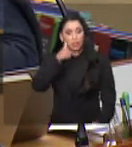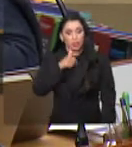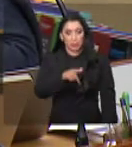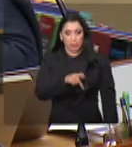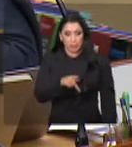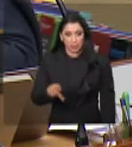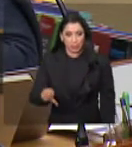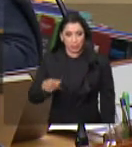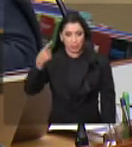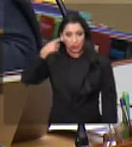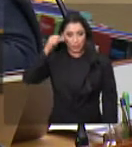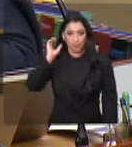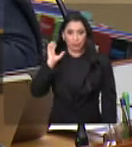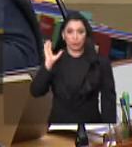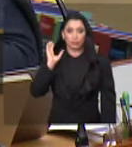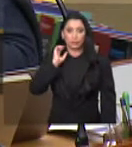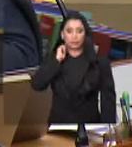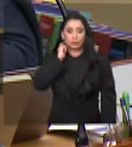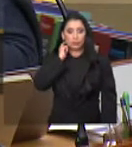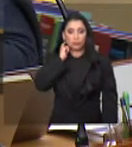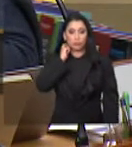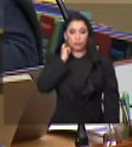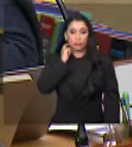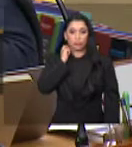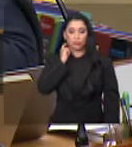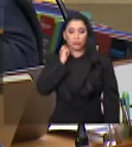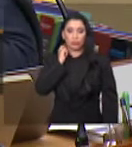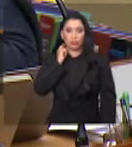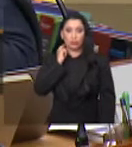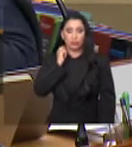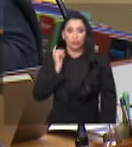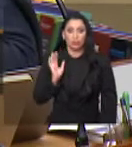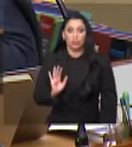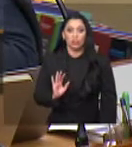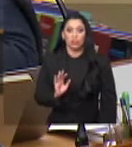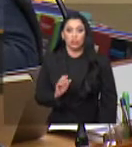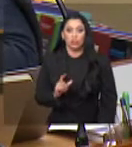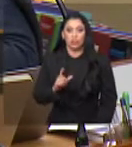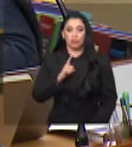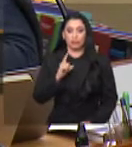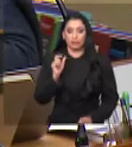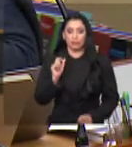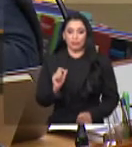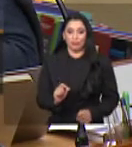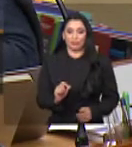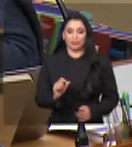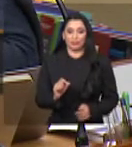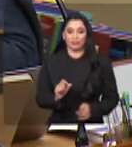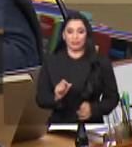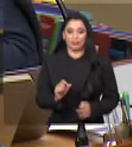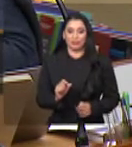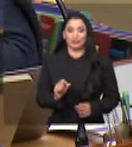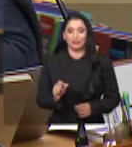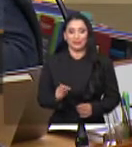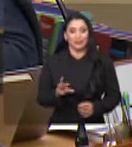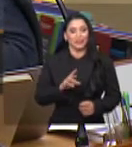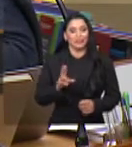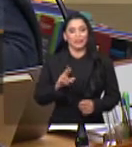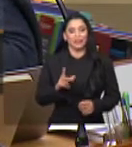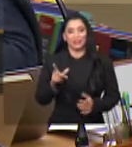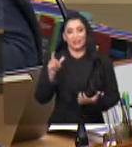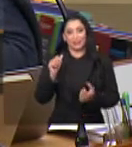presidente porém nesse caso específico não foi suscitada